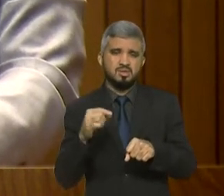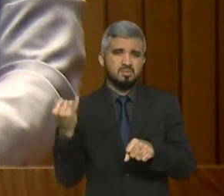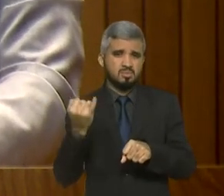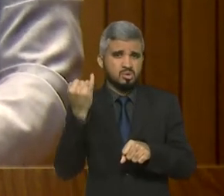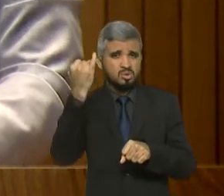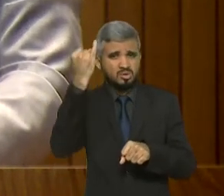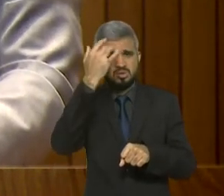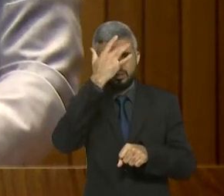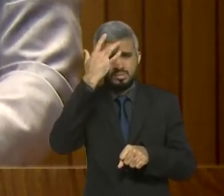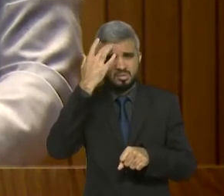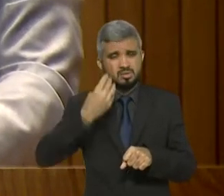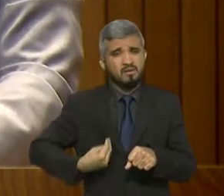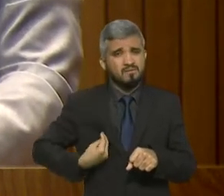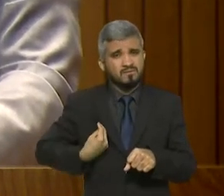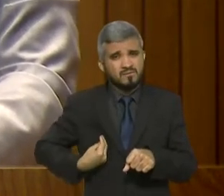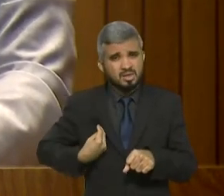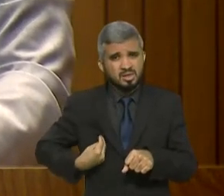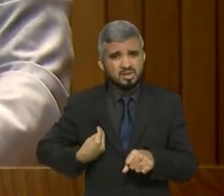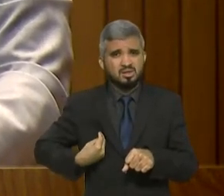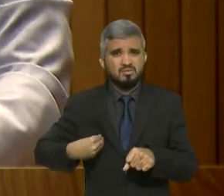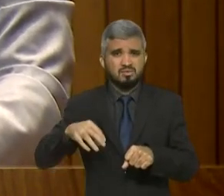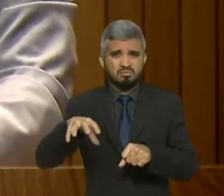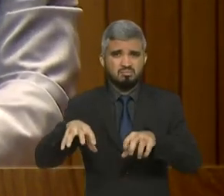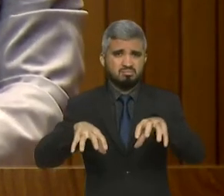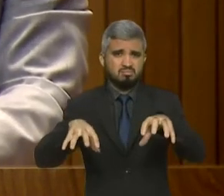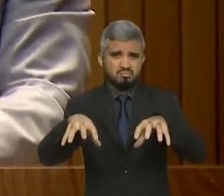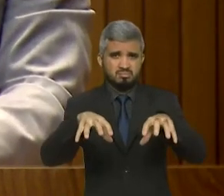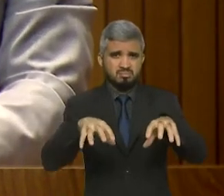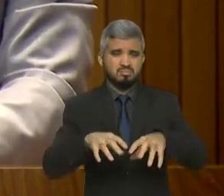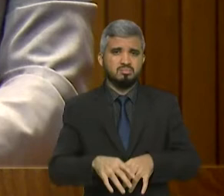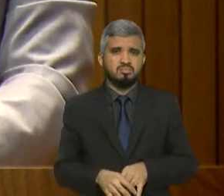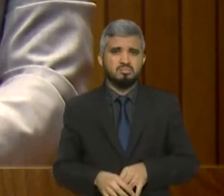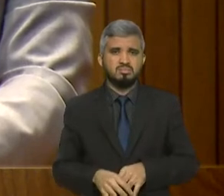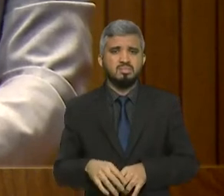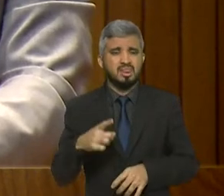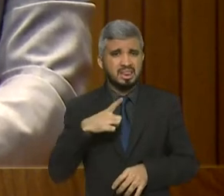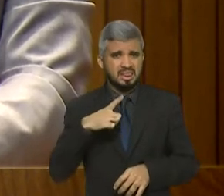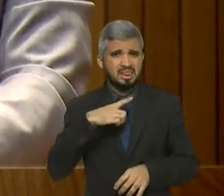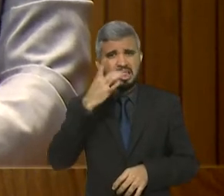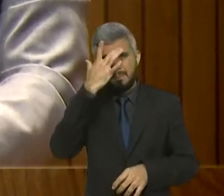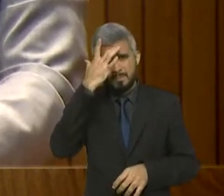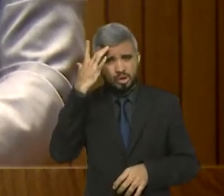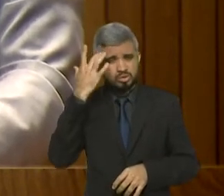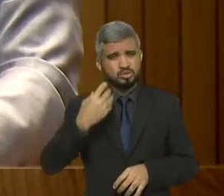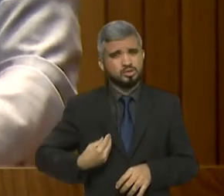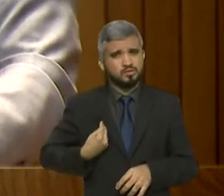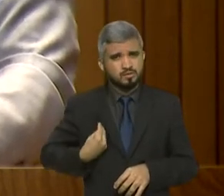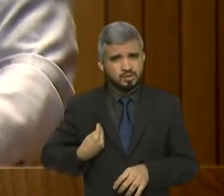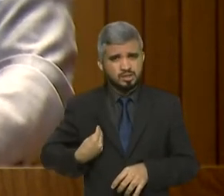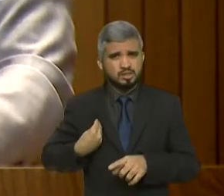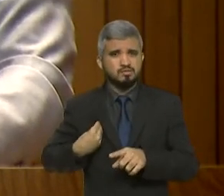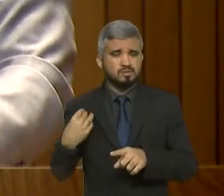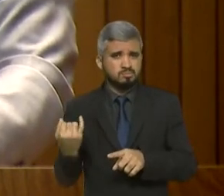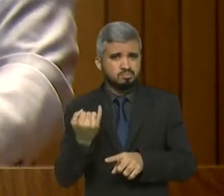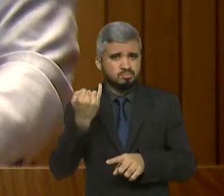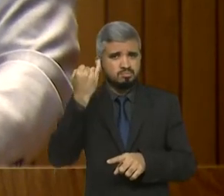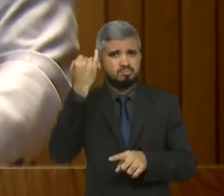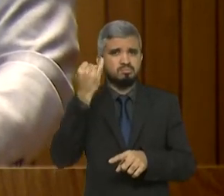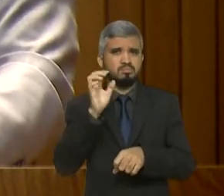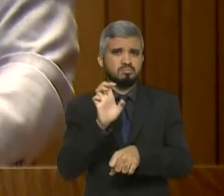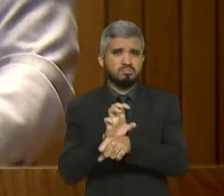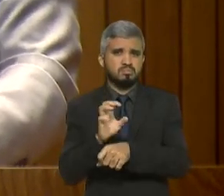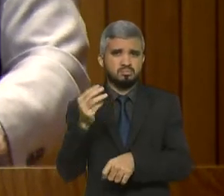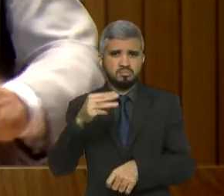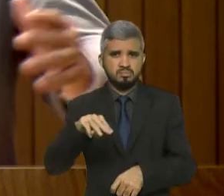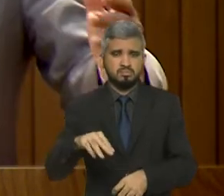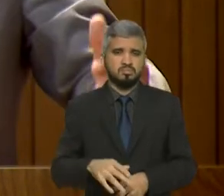povo daquela região, uma região densamente povoada, uma região de grande importância para o Maranhão também. E